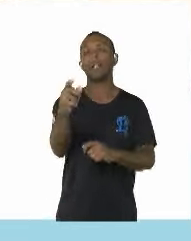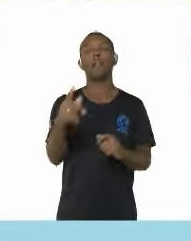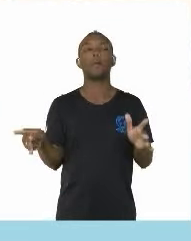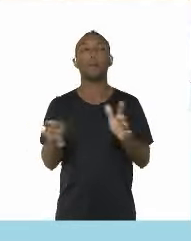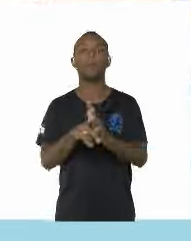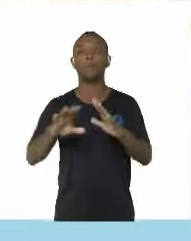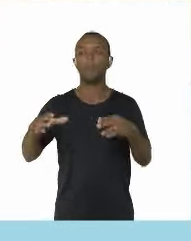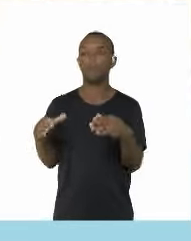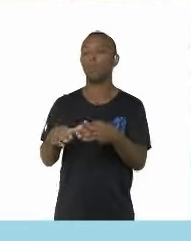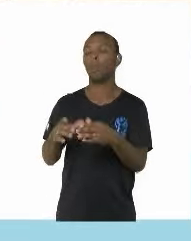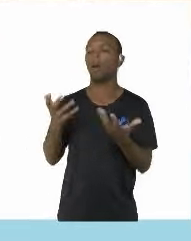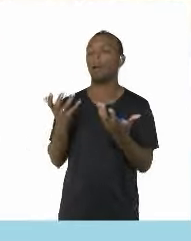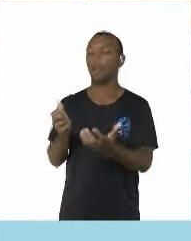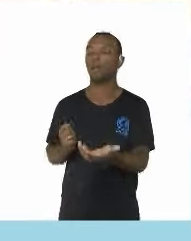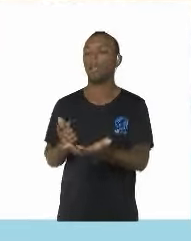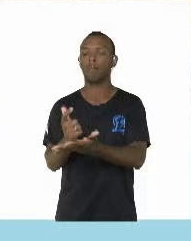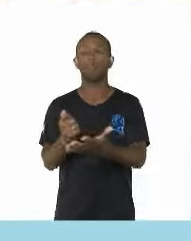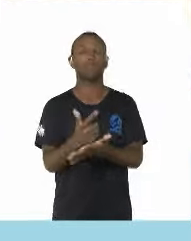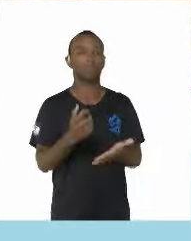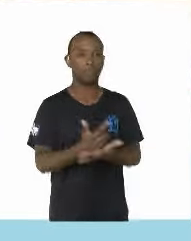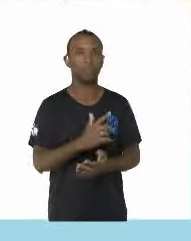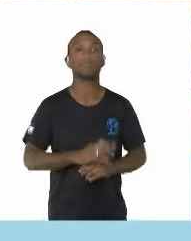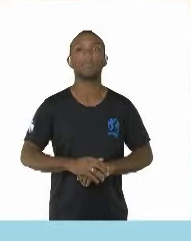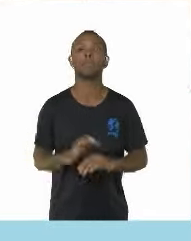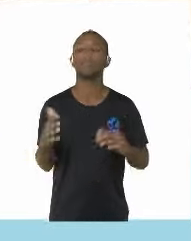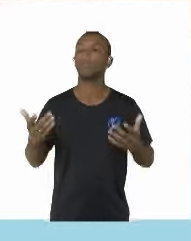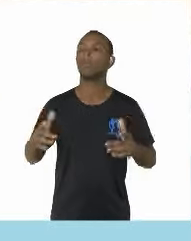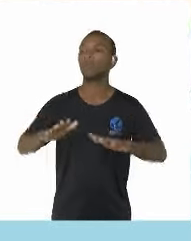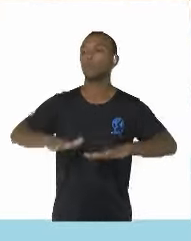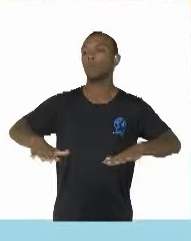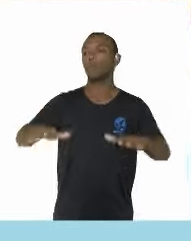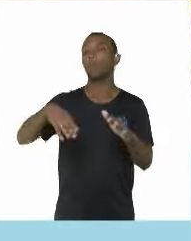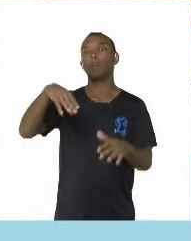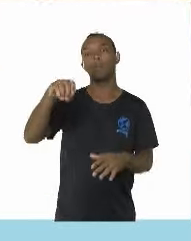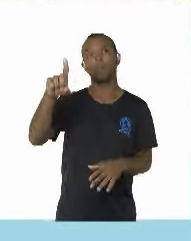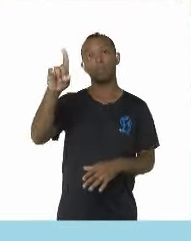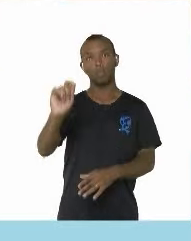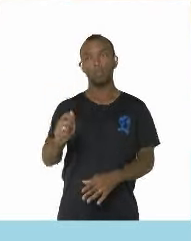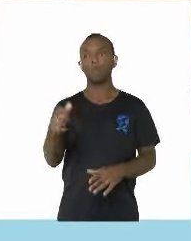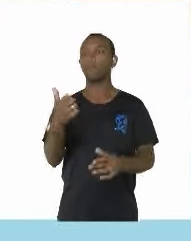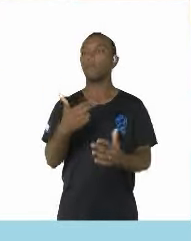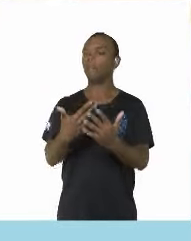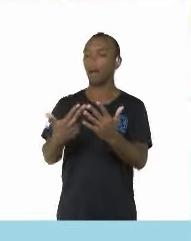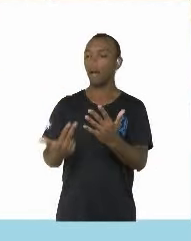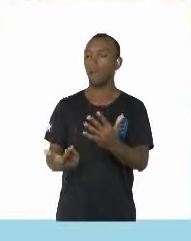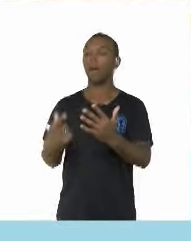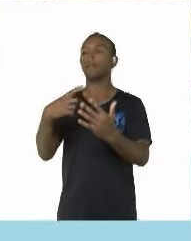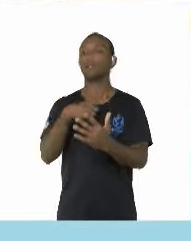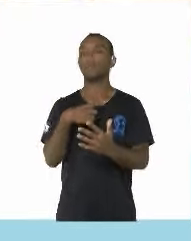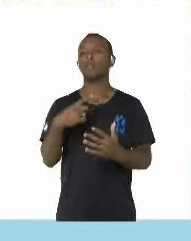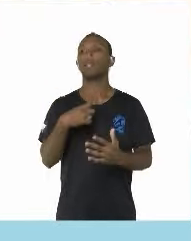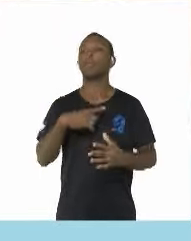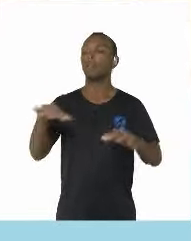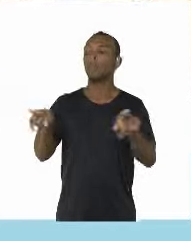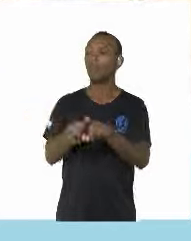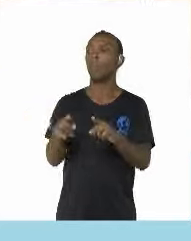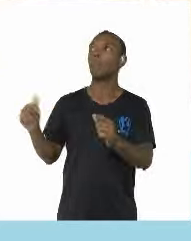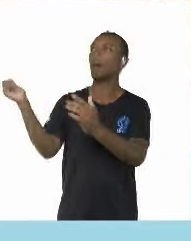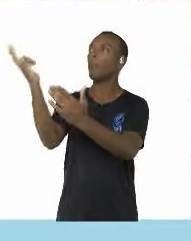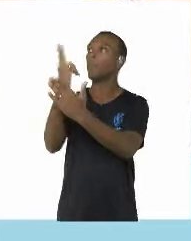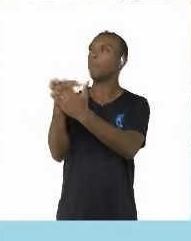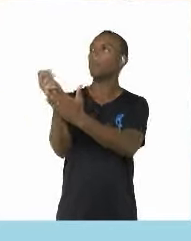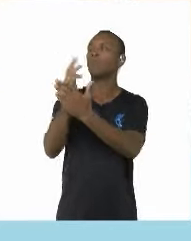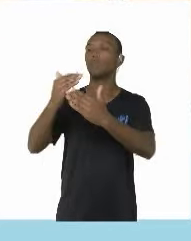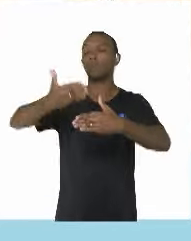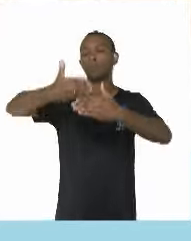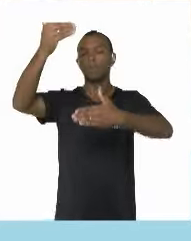realmente de quem quer comprar estampas. Né? É o segmento de moda, o segmento, vários segmentos de quem de decoração, papel de parede, tudo pode ser